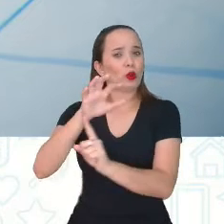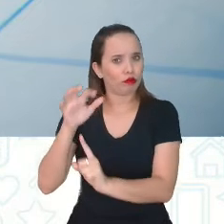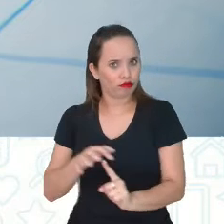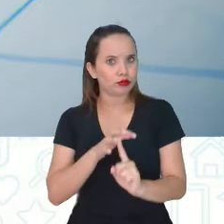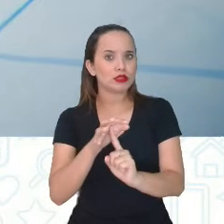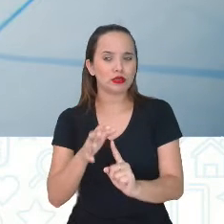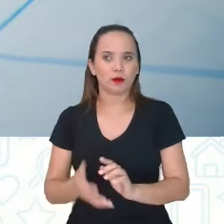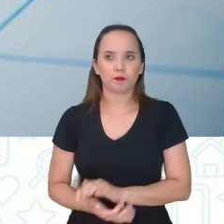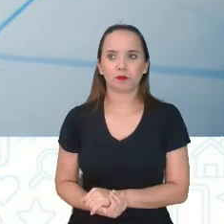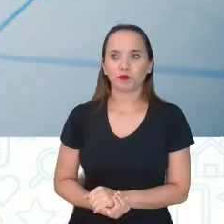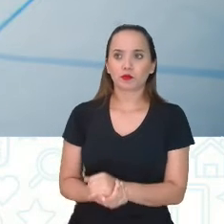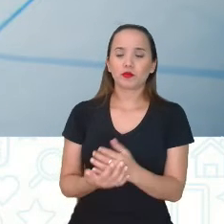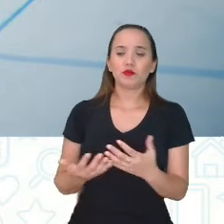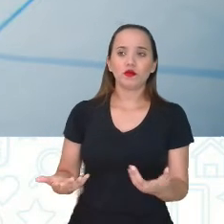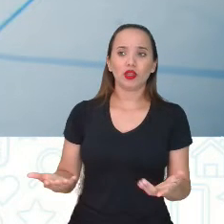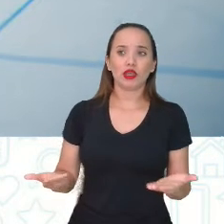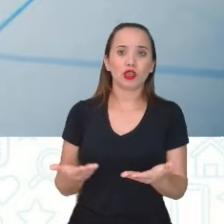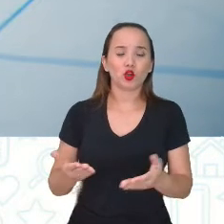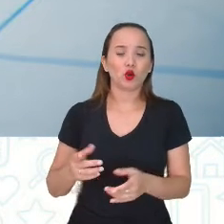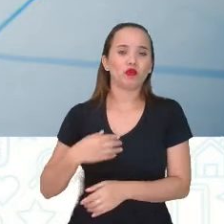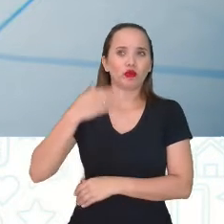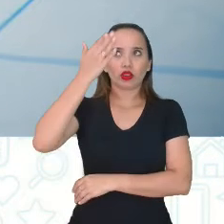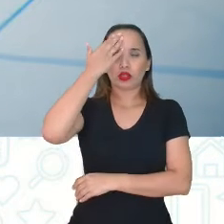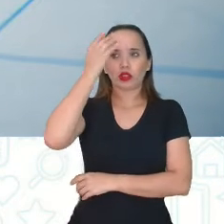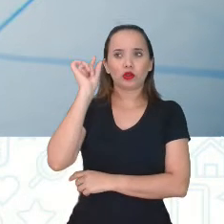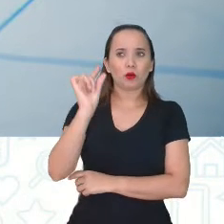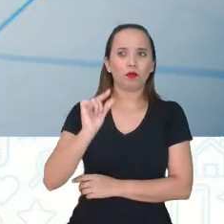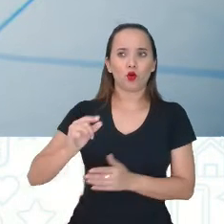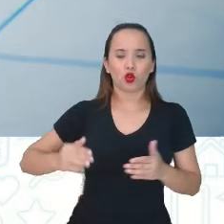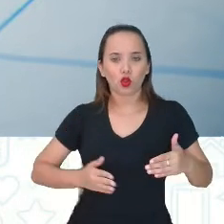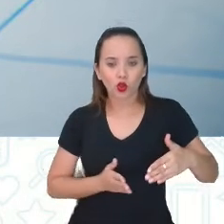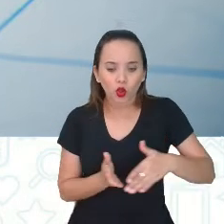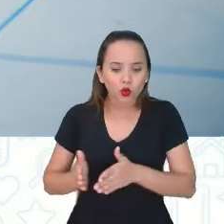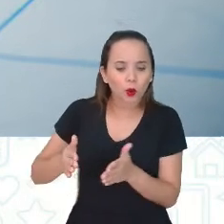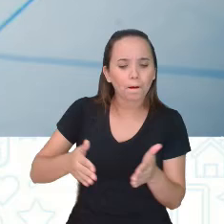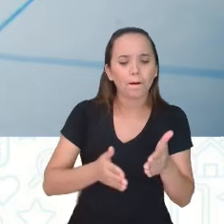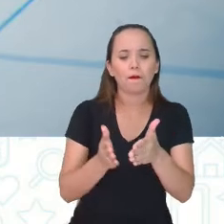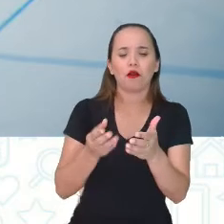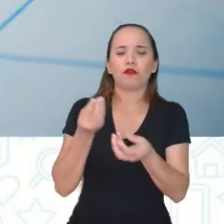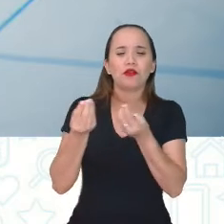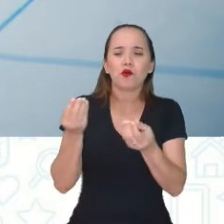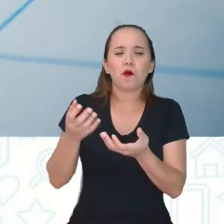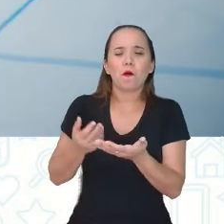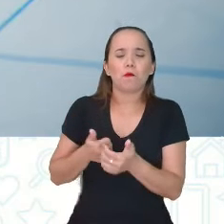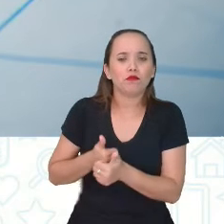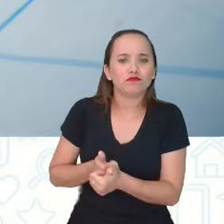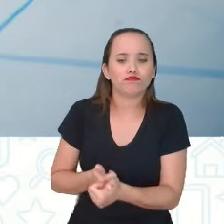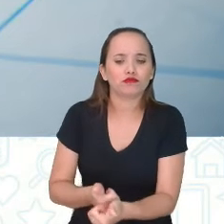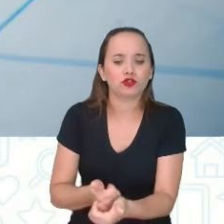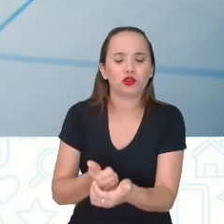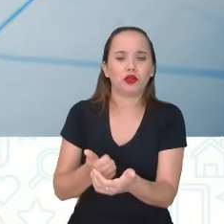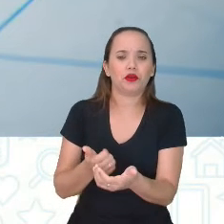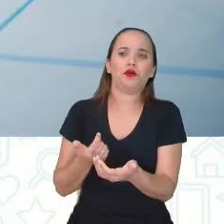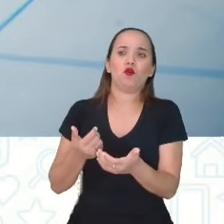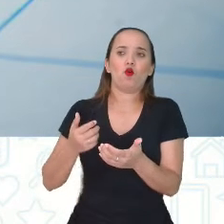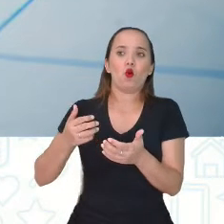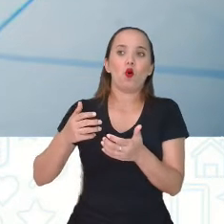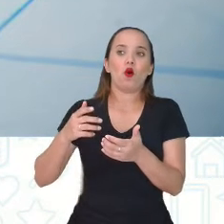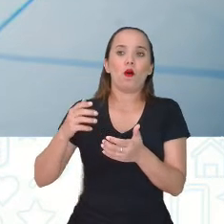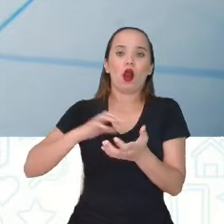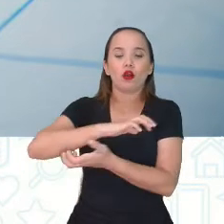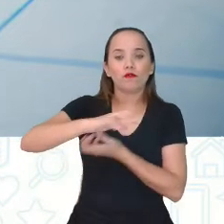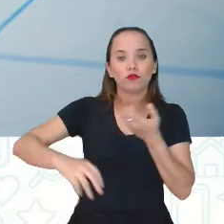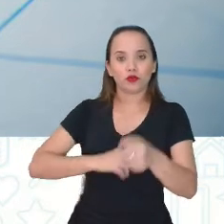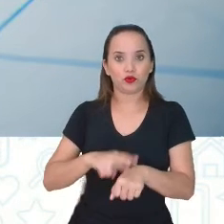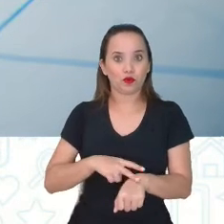aí a gente vai entender um pouquinho como foi o percurso da Revolução, né, da Revolução Verde, lá, né, a